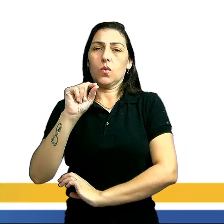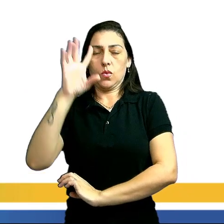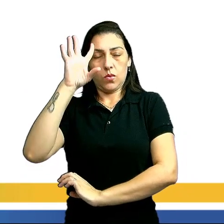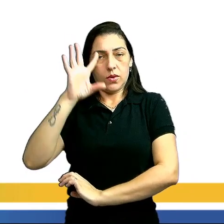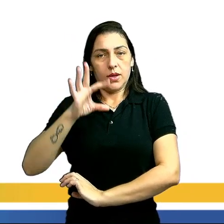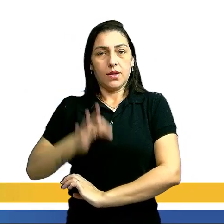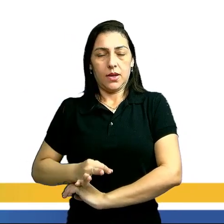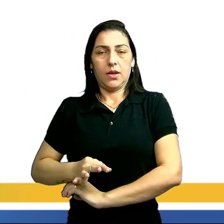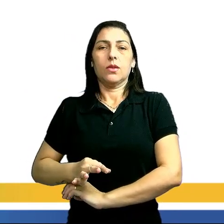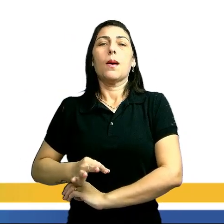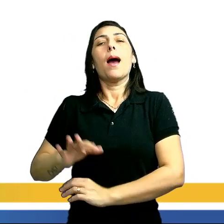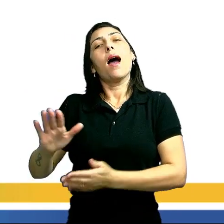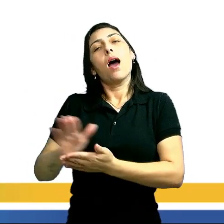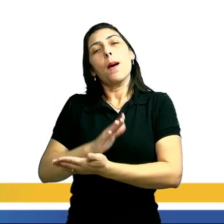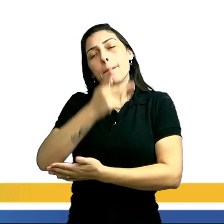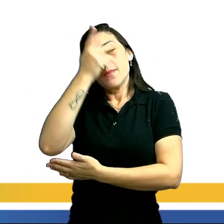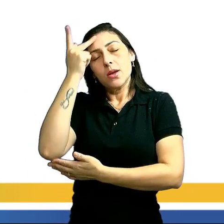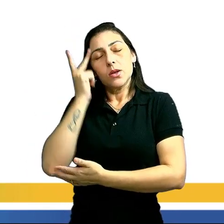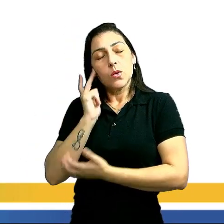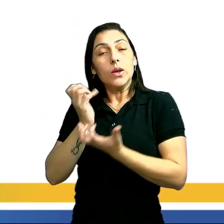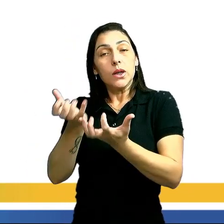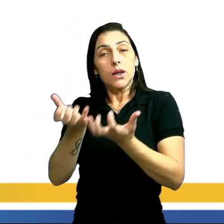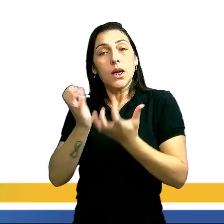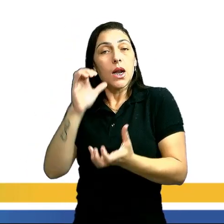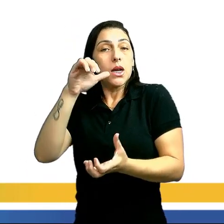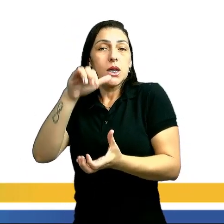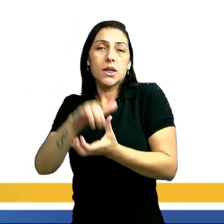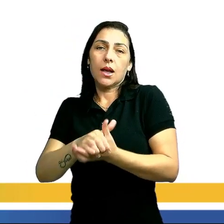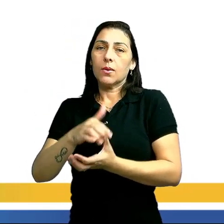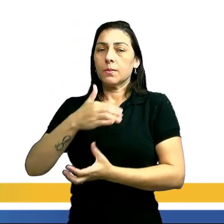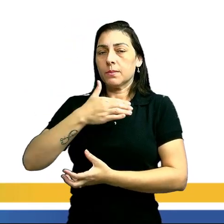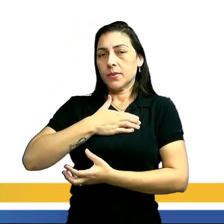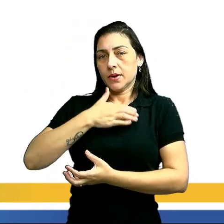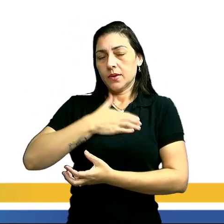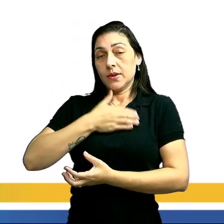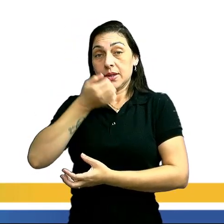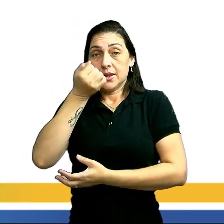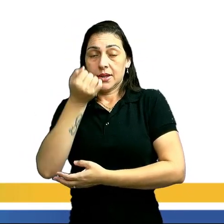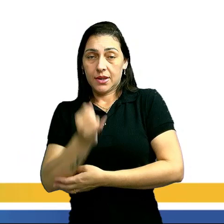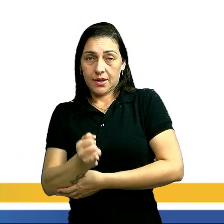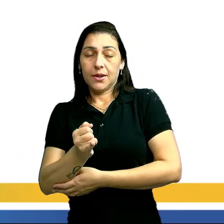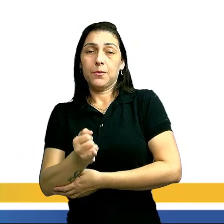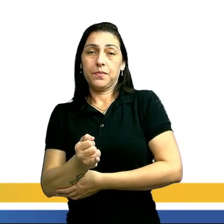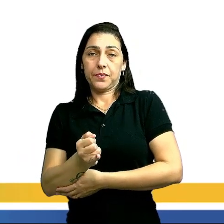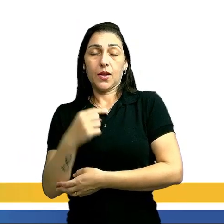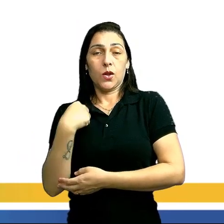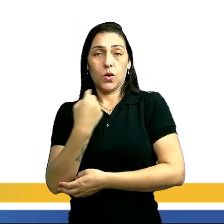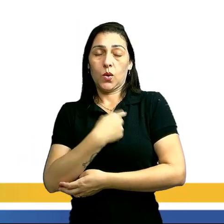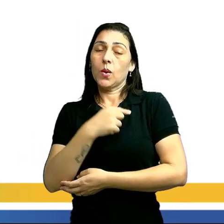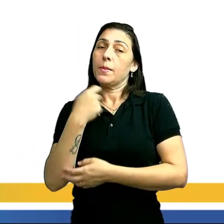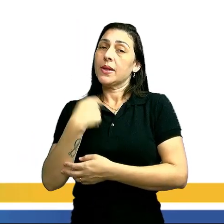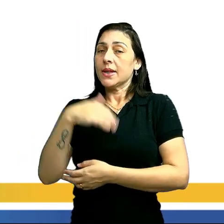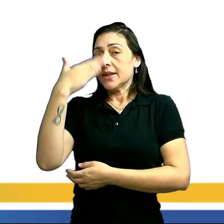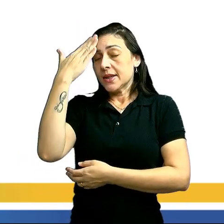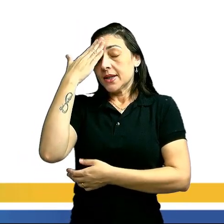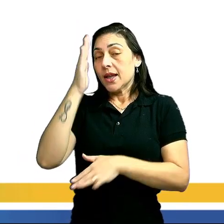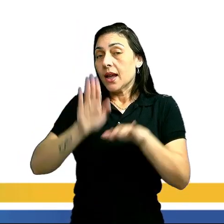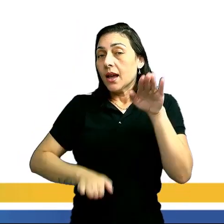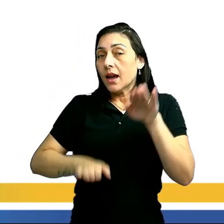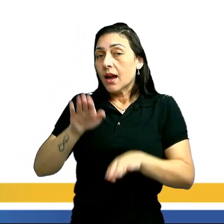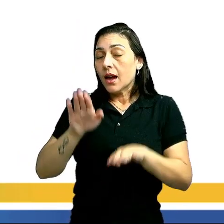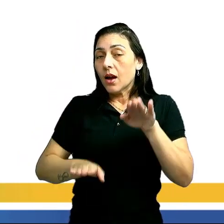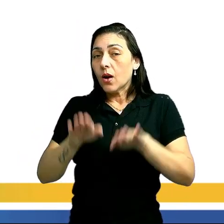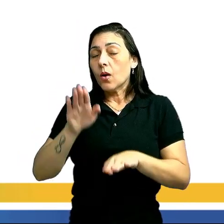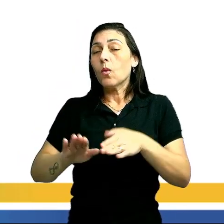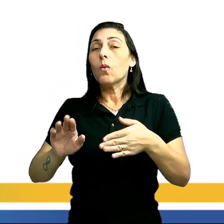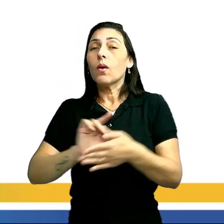que decido com mais alguém que esteja disposta a casar comigo. Porque, sendo assim, a gente tem que entender que determinados